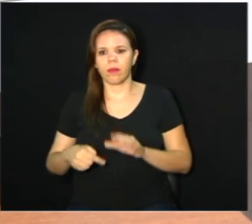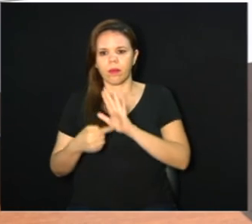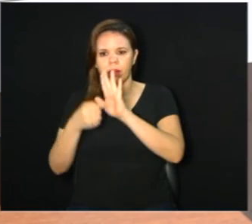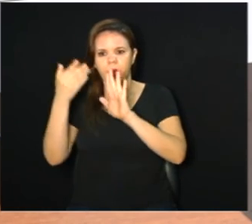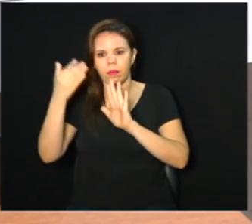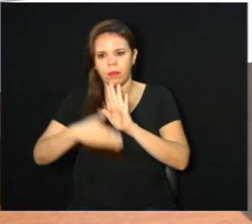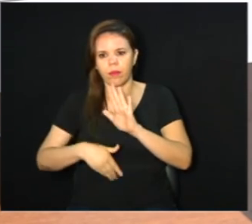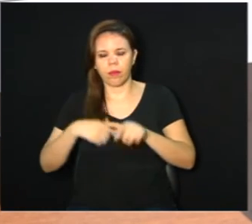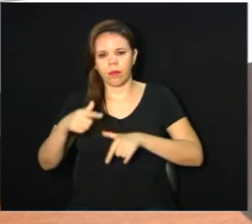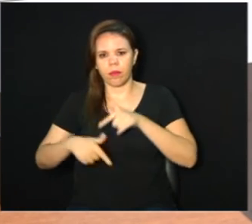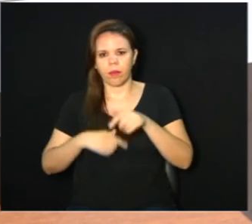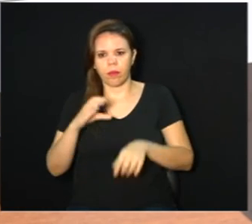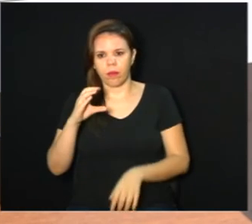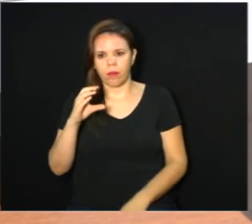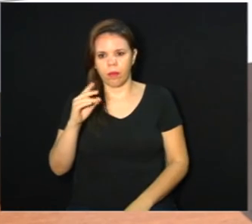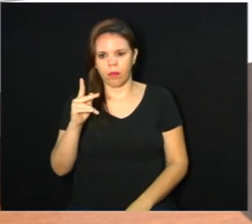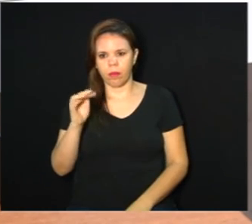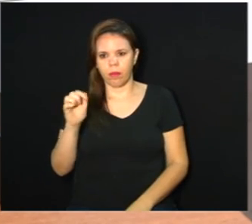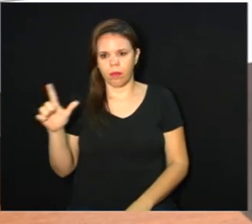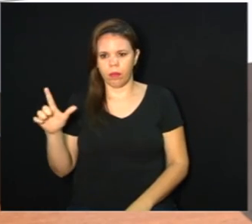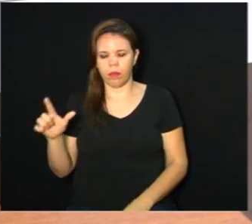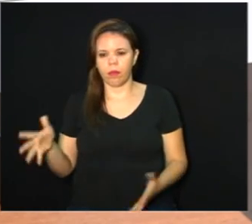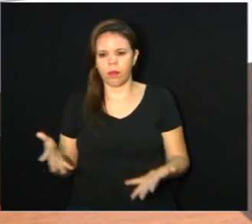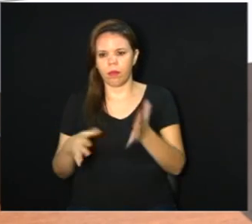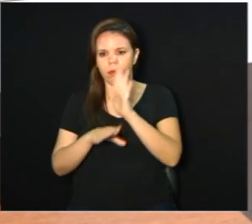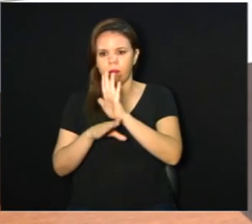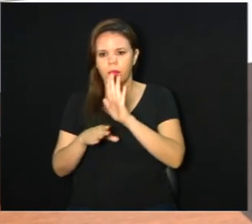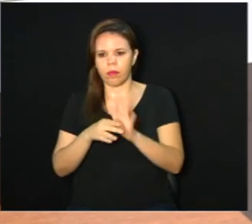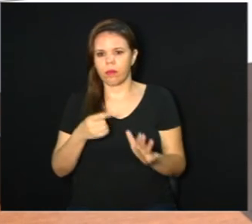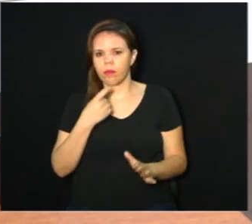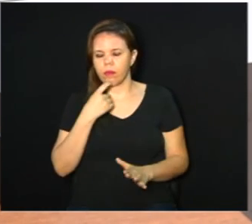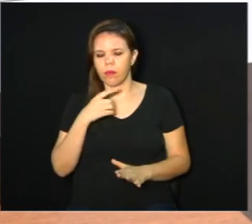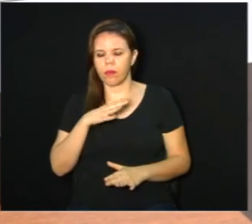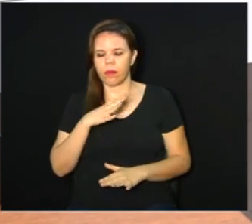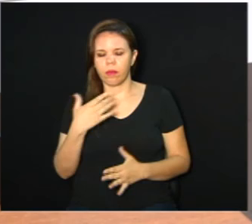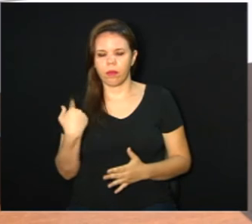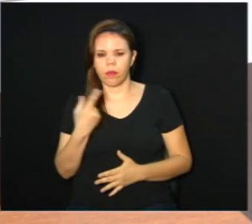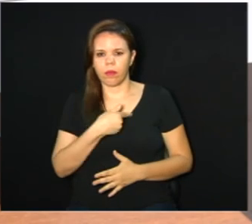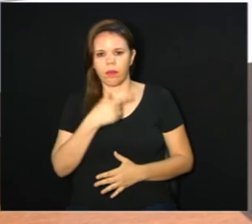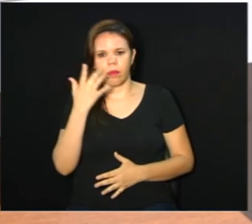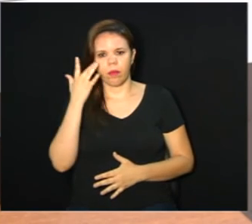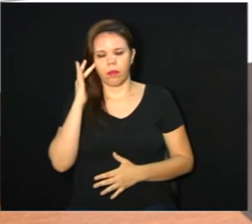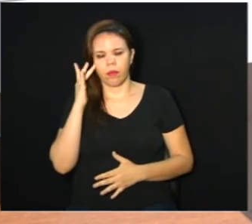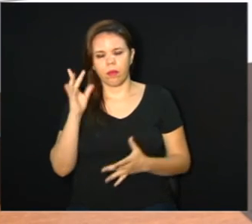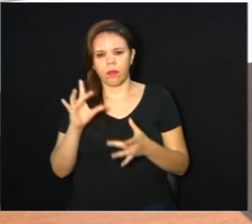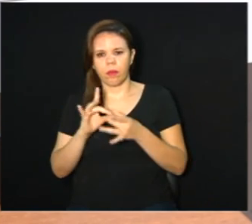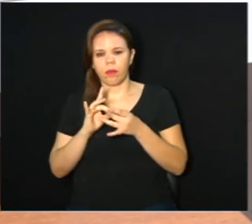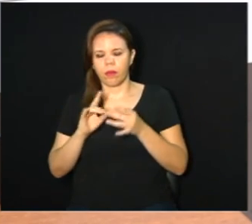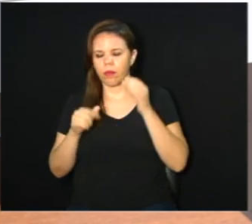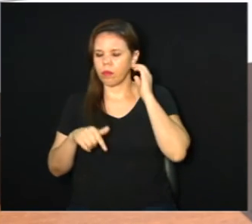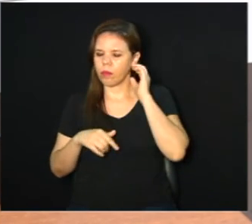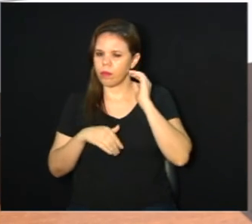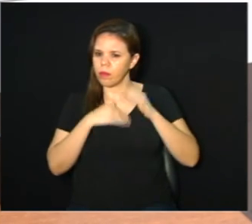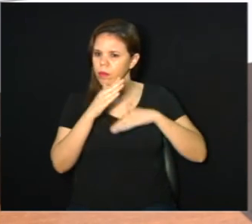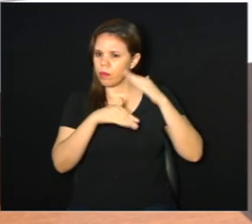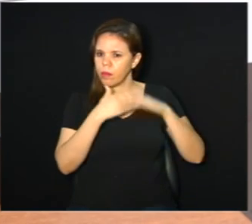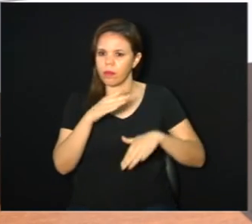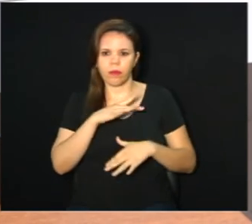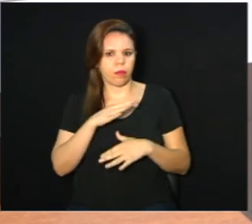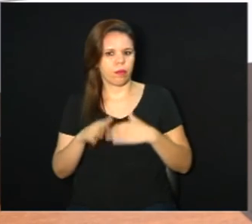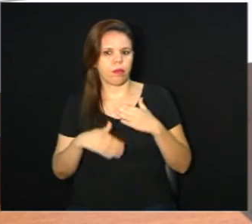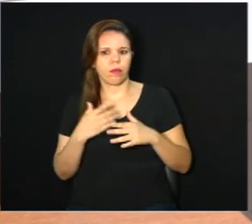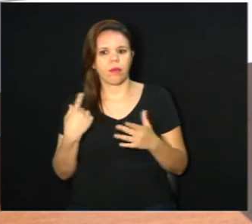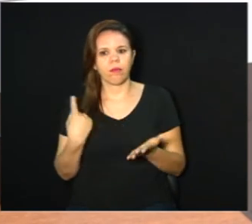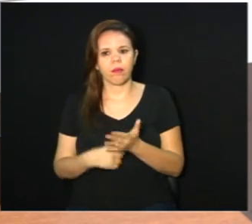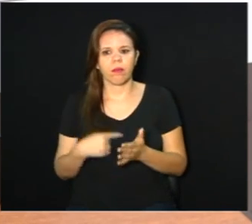um pouco do trabalho da CPFL em prol da cidade de Campinas, e eu acho que nós somos parceiros nesse desenvolvimento da cidade, então podem